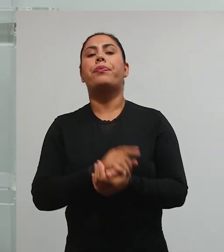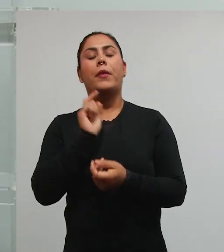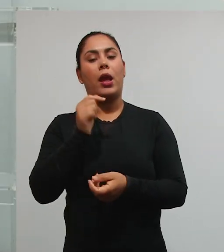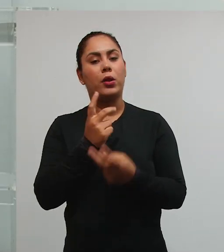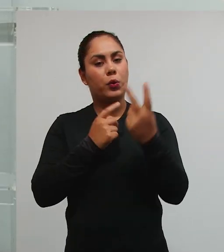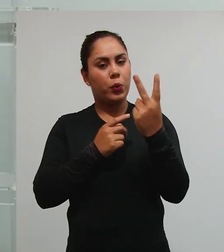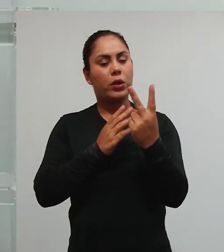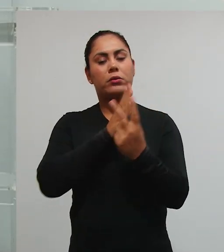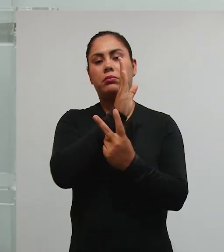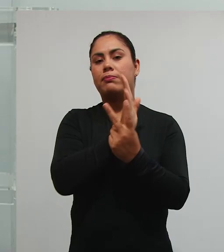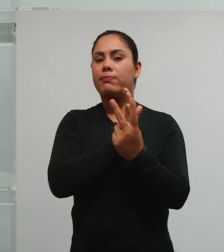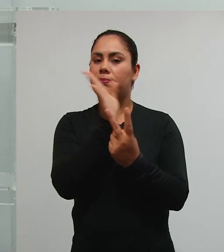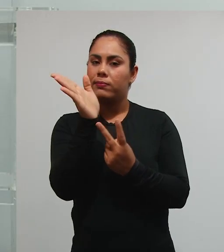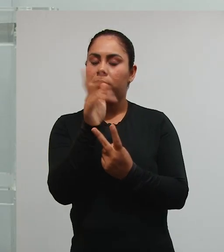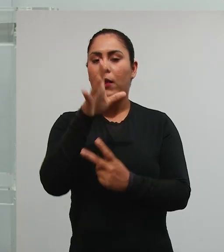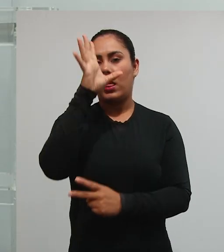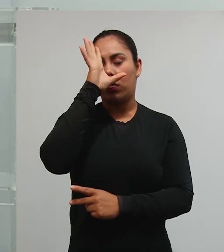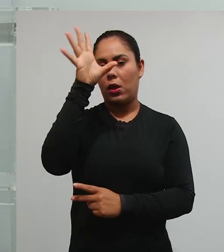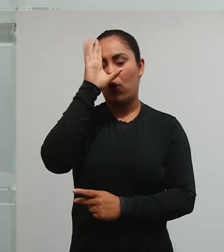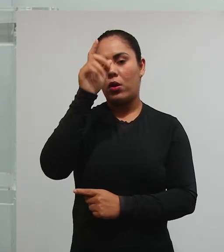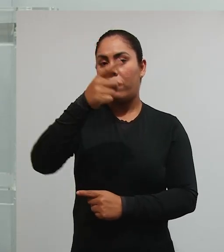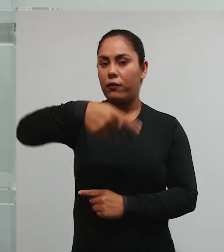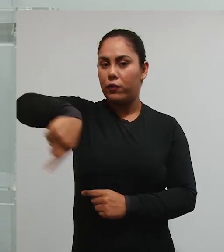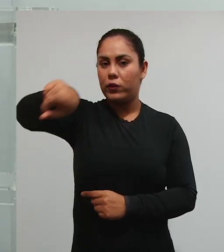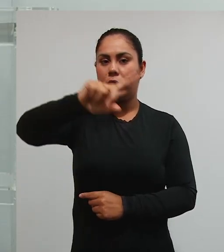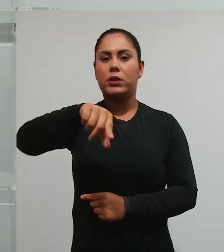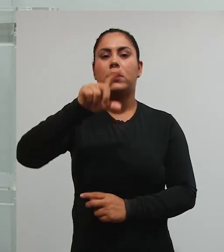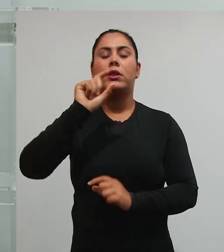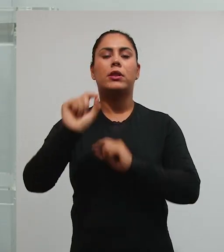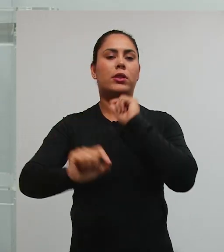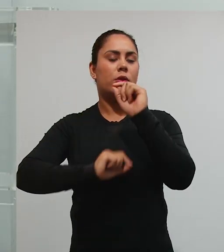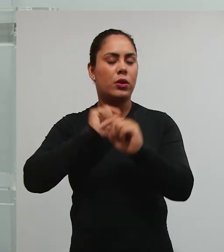são etapas de subsídio teórico para que vocês